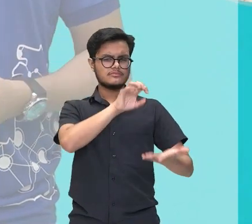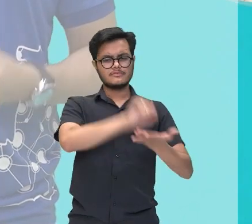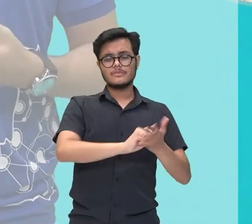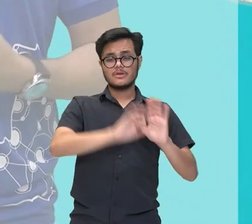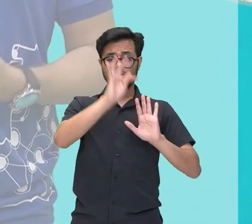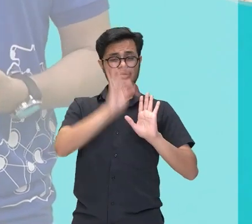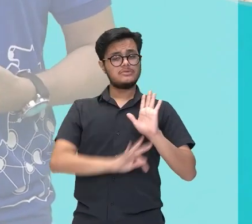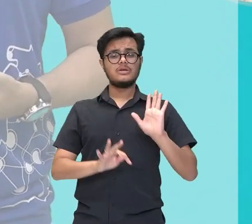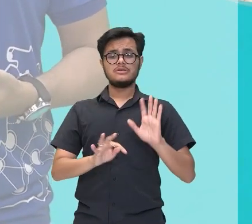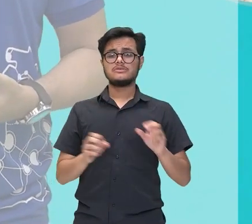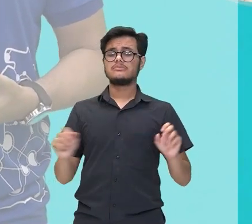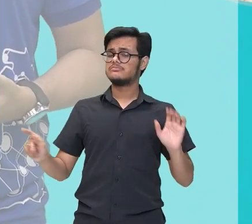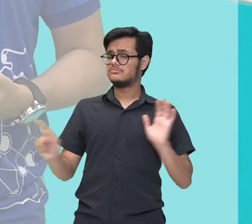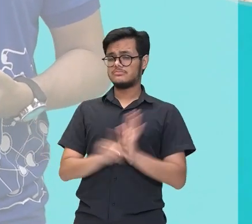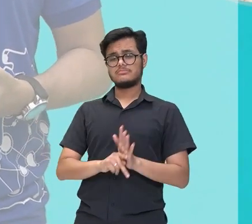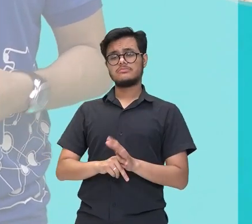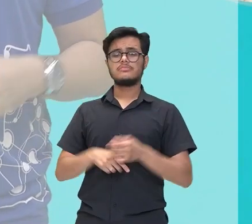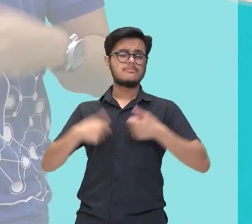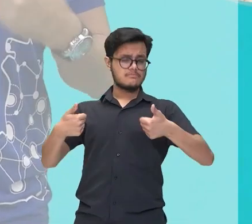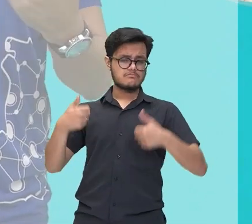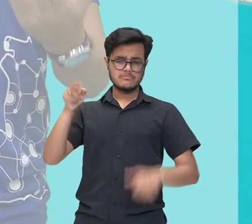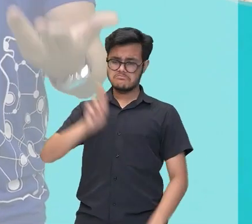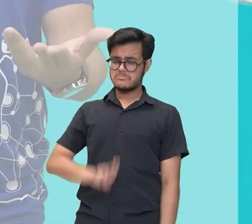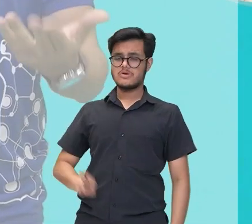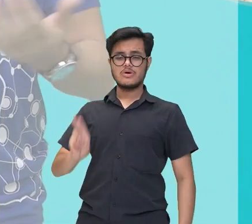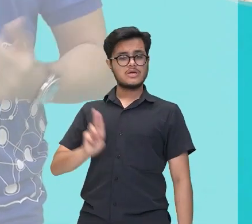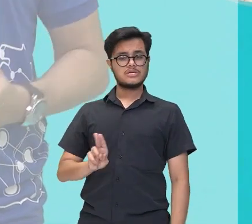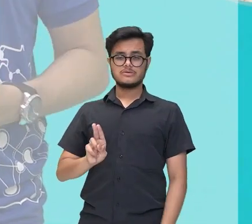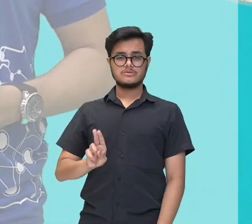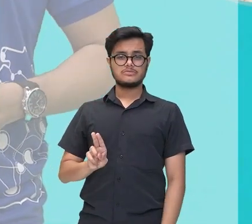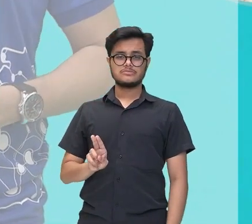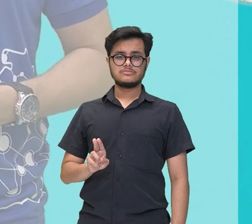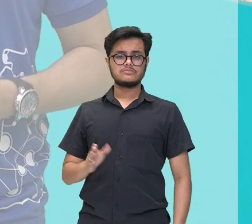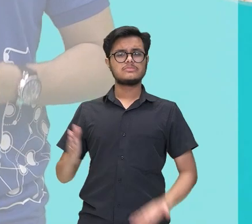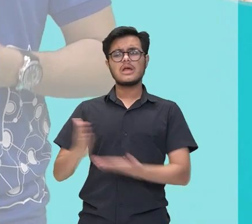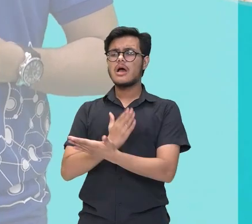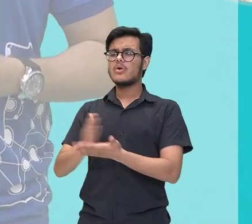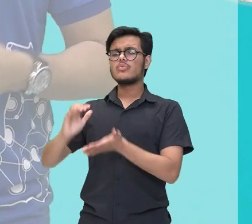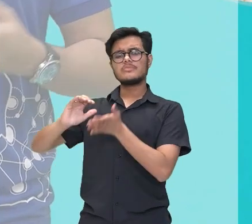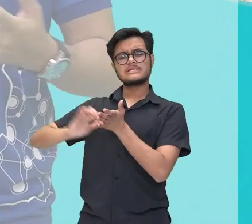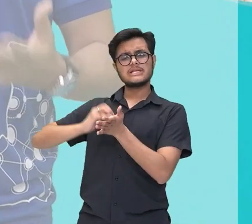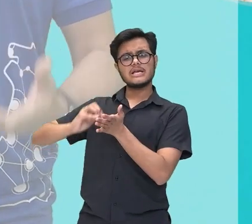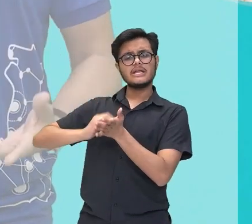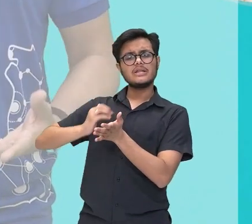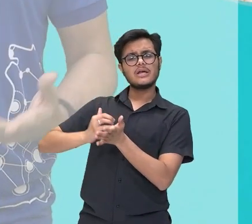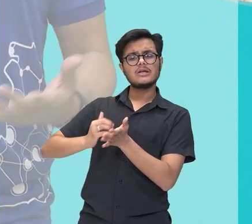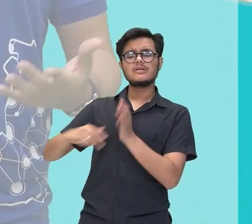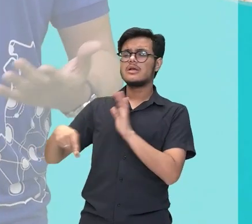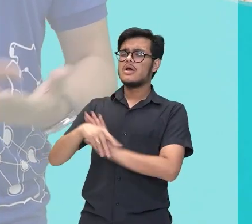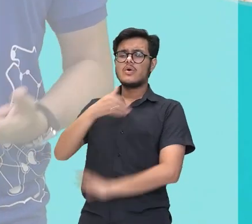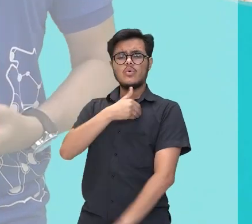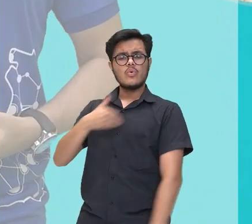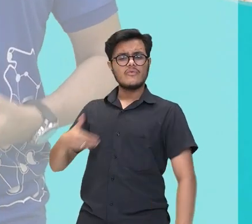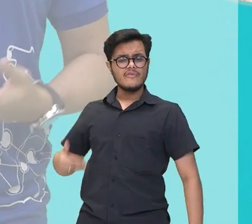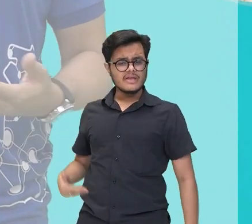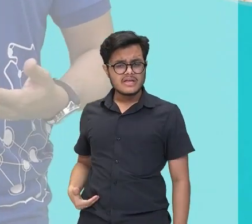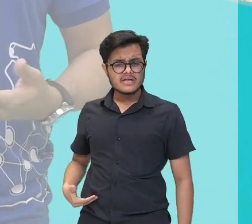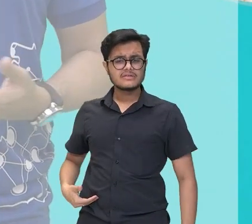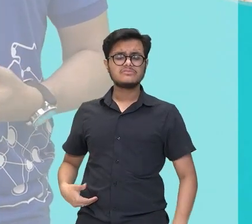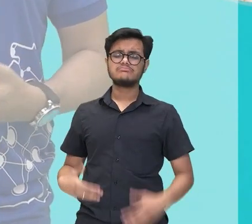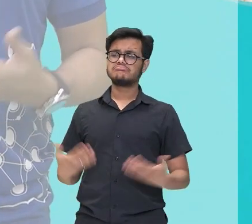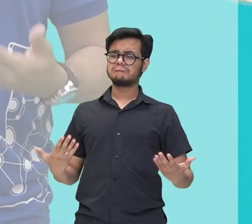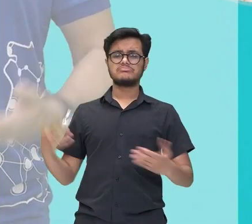reivindicatório, na verdade, uma carta de reclamação, destinado, de repente, a uma secretaria, né, ao governo, solicitando